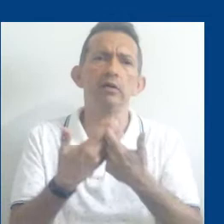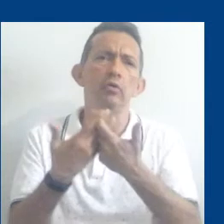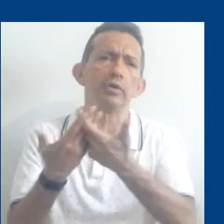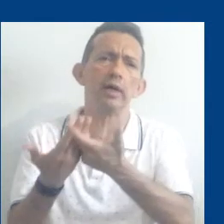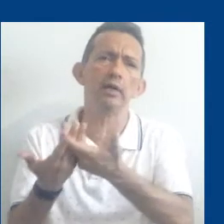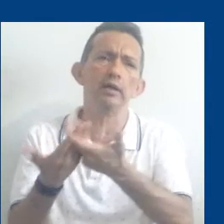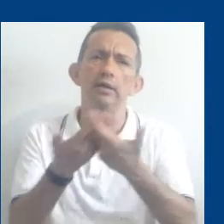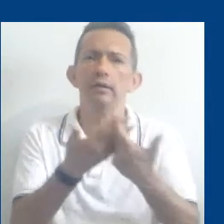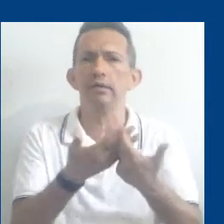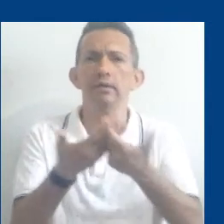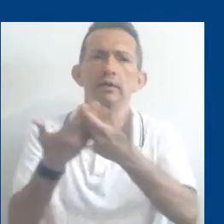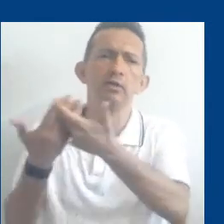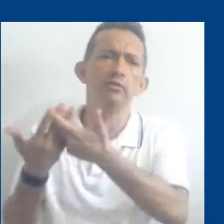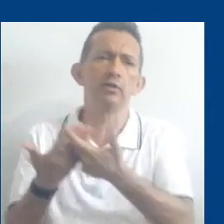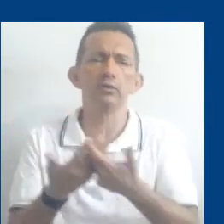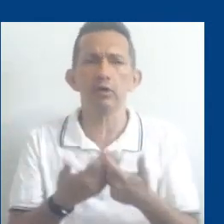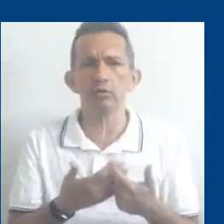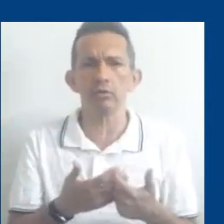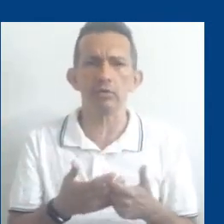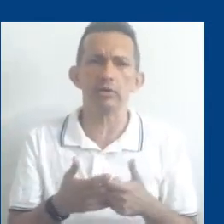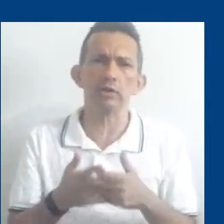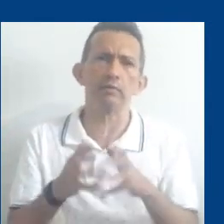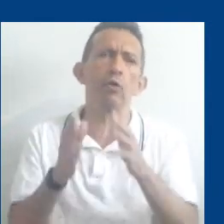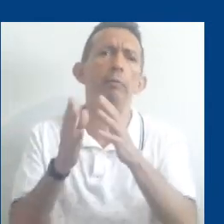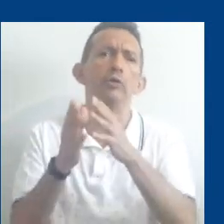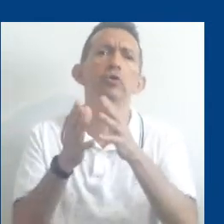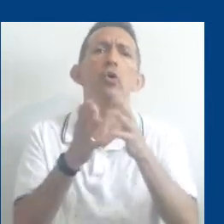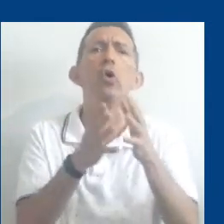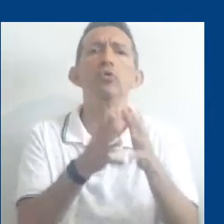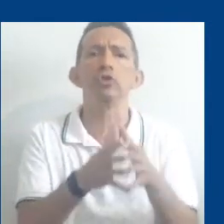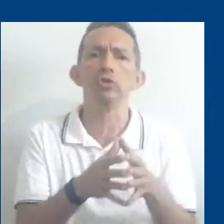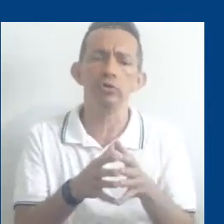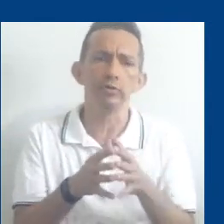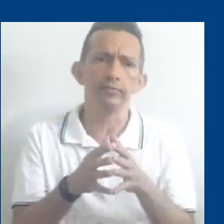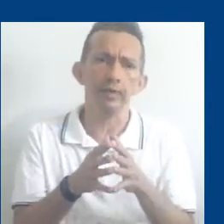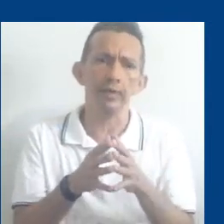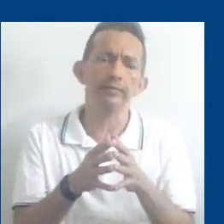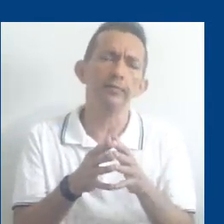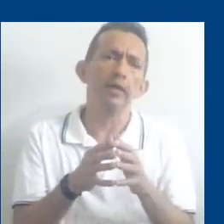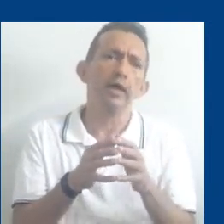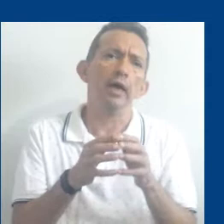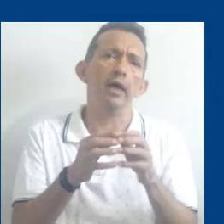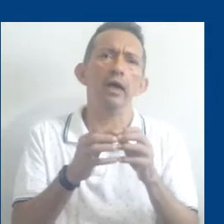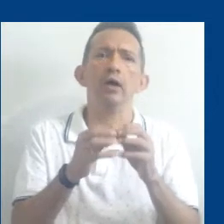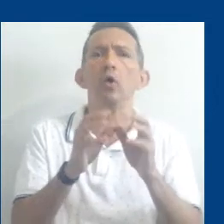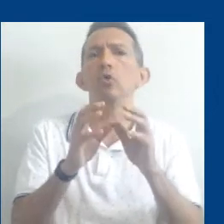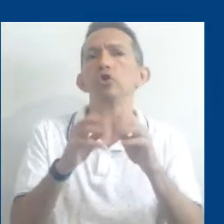você vai encontrar em diversos autores. Tem que chamar de complexo de Golgi, né?